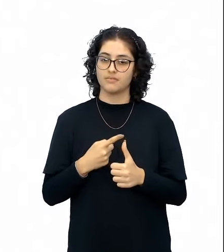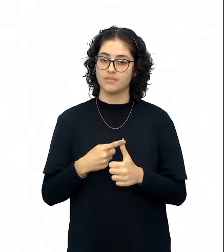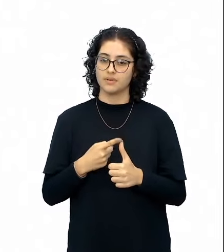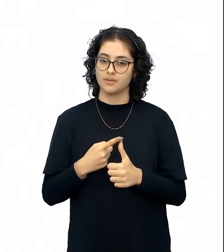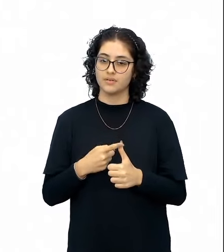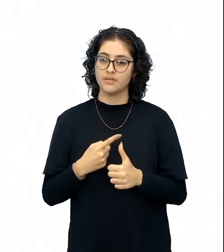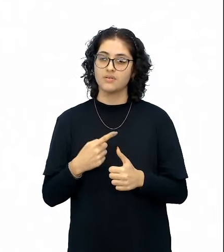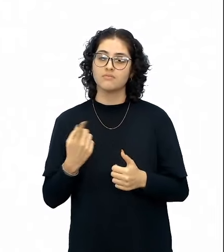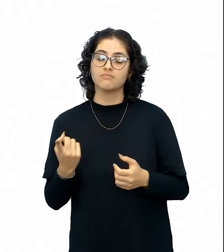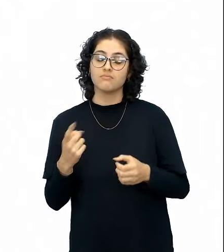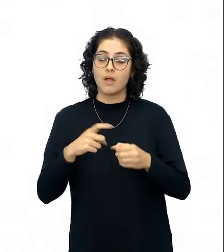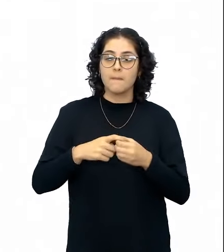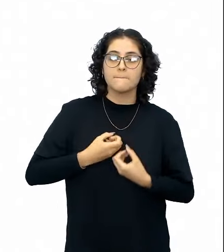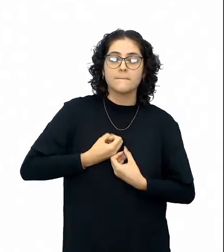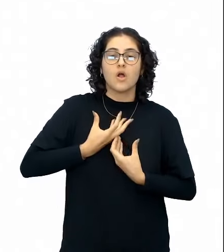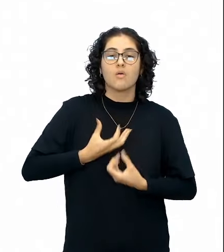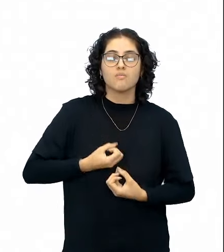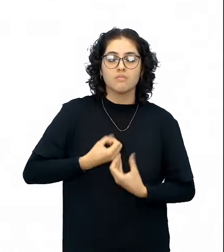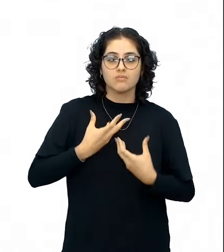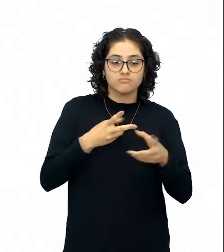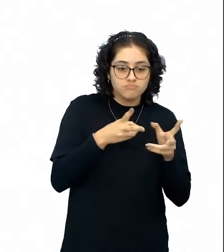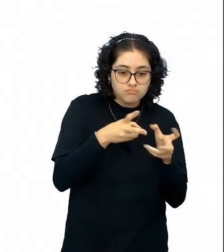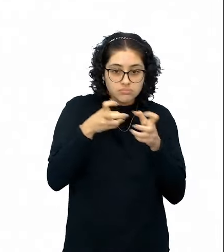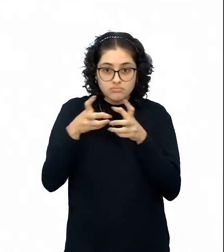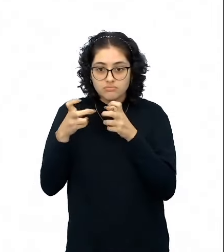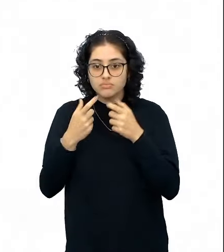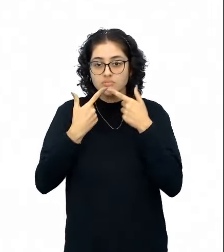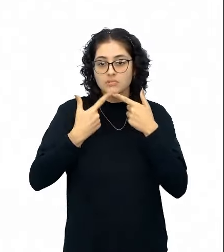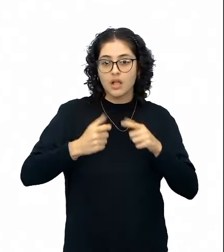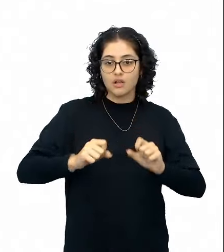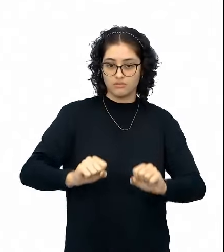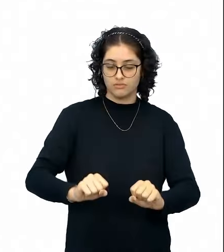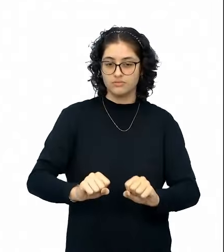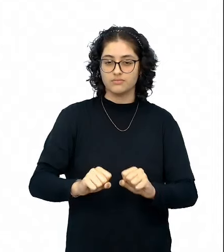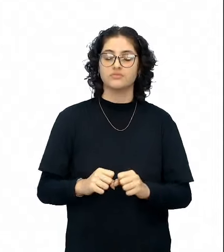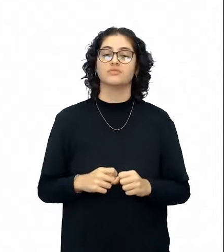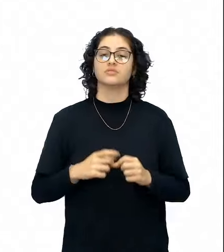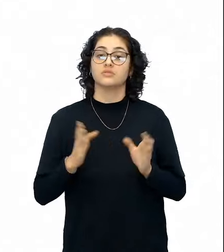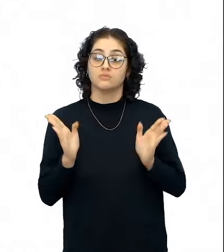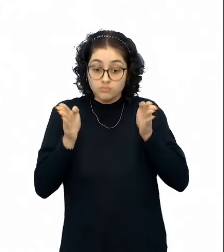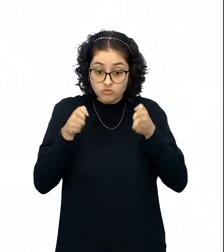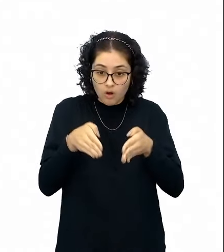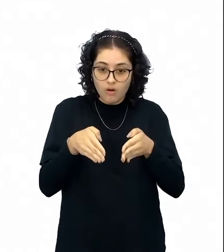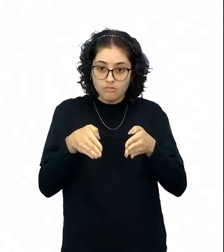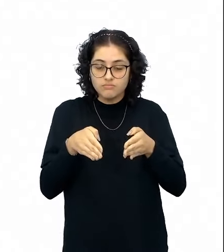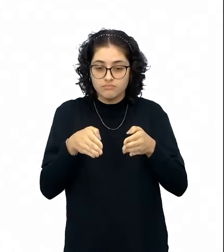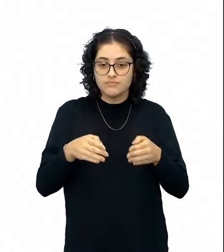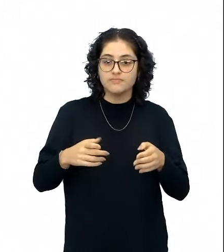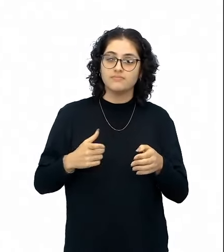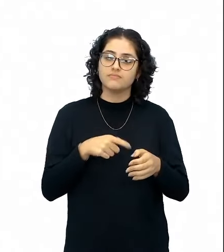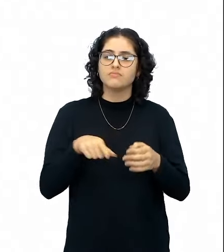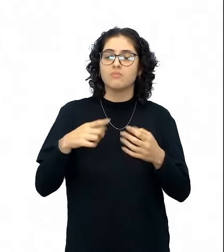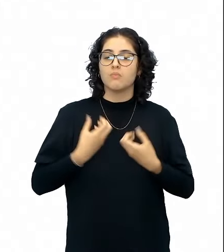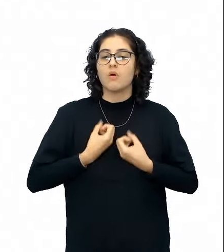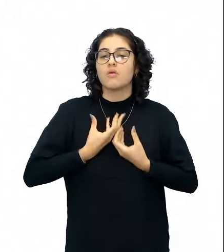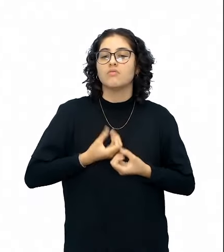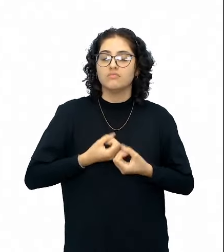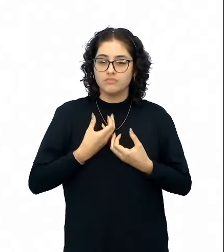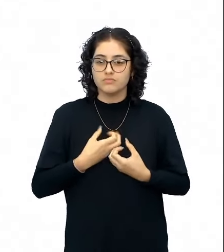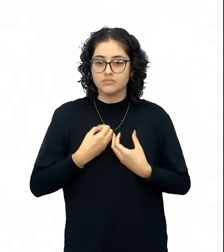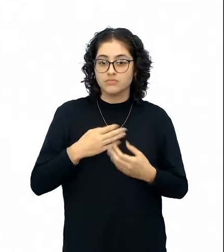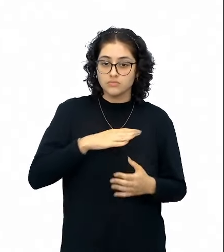do poema, isto para a identificação de figuras de linguagem, foco na composição temática do gênero textual poema. Durante